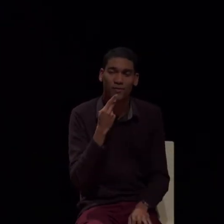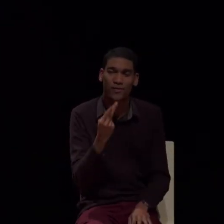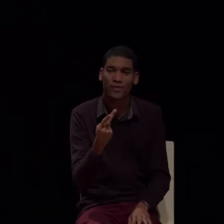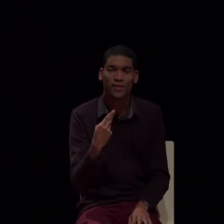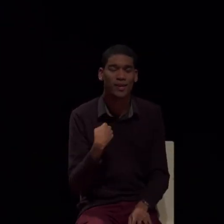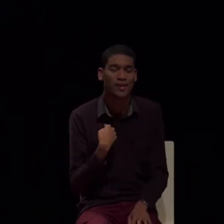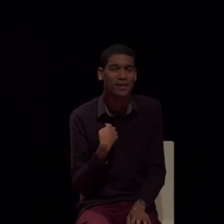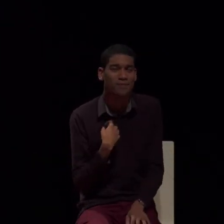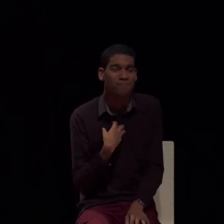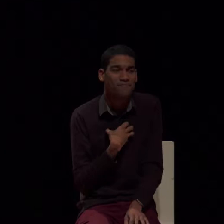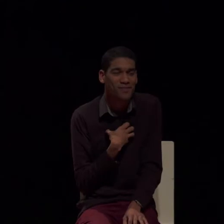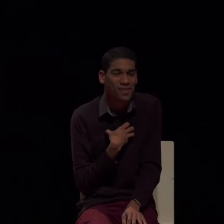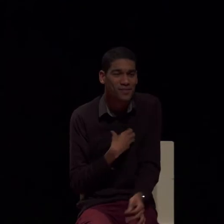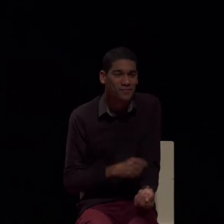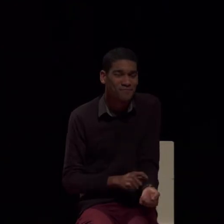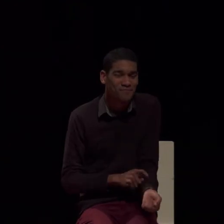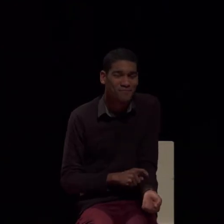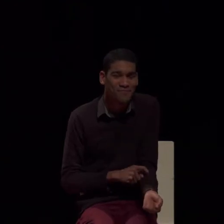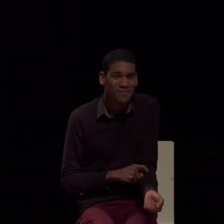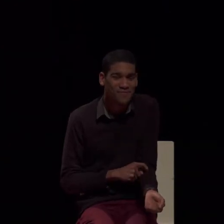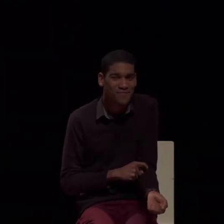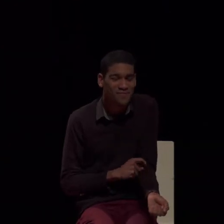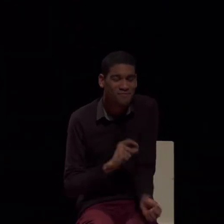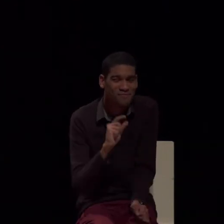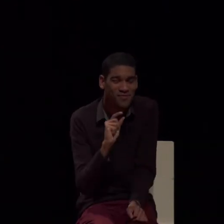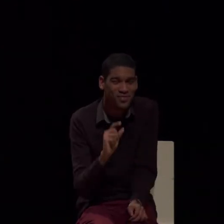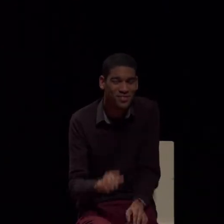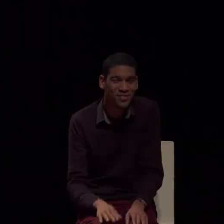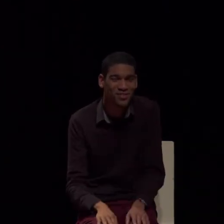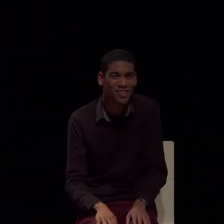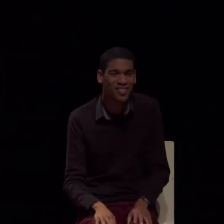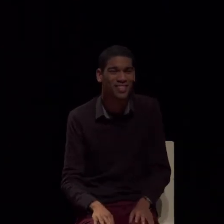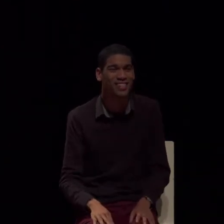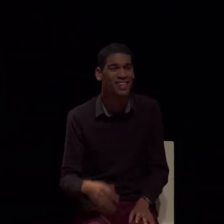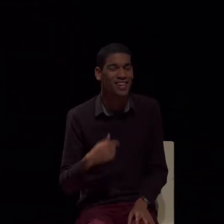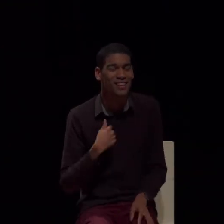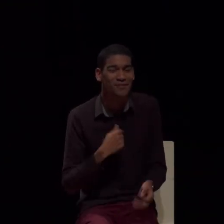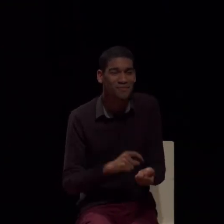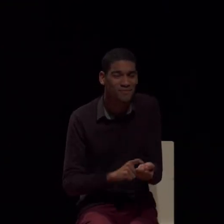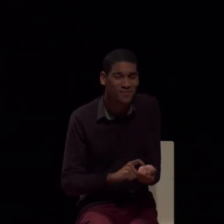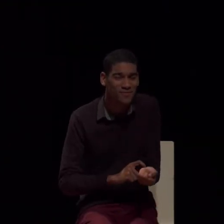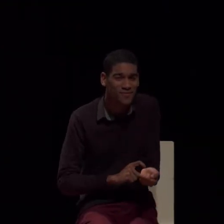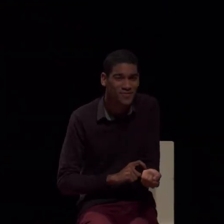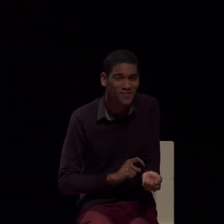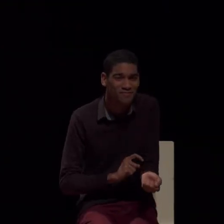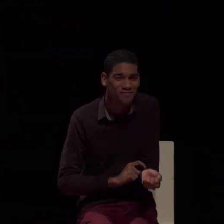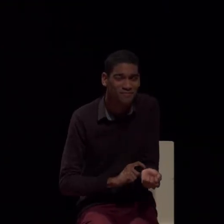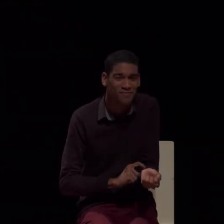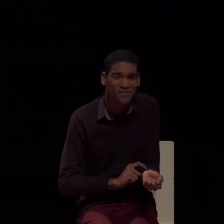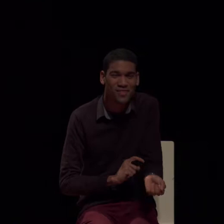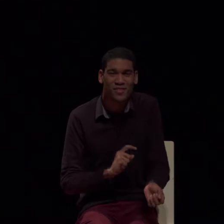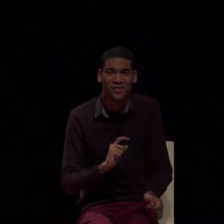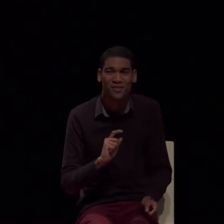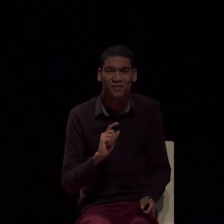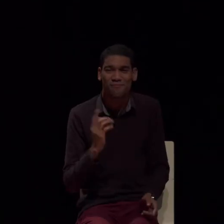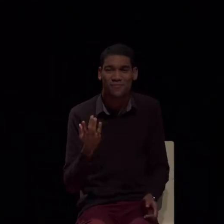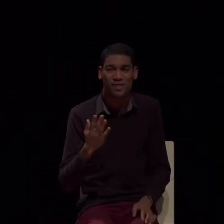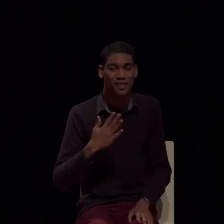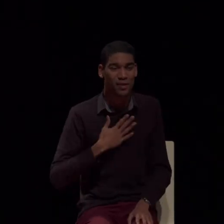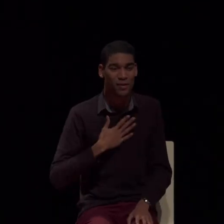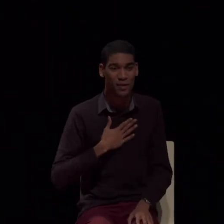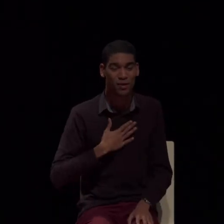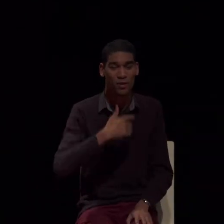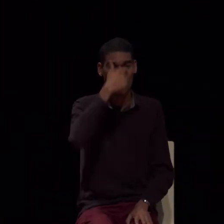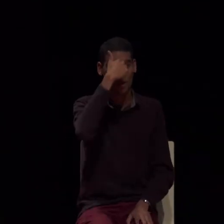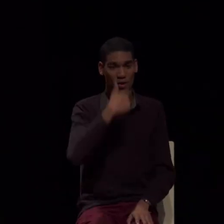que estou um pouco nervosa eu estou um pouco nervosa porque na minha prática como